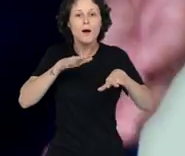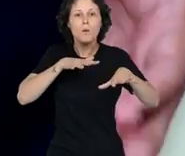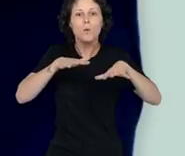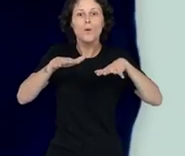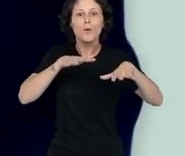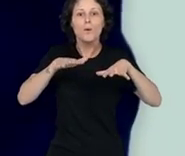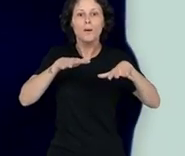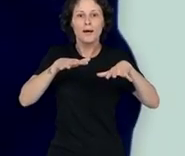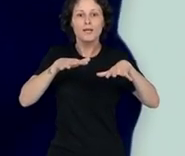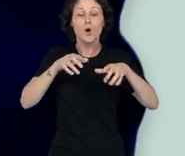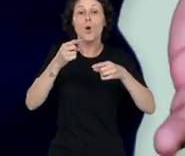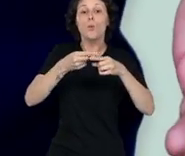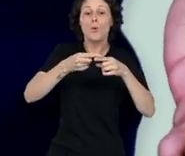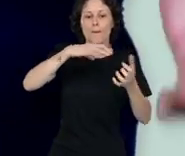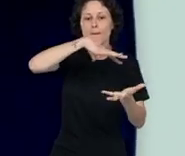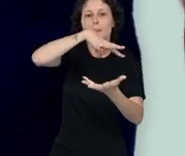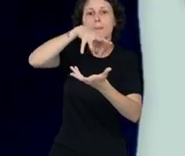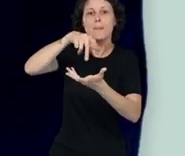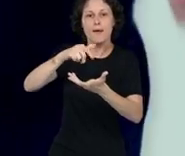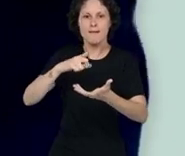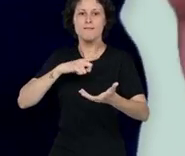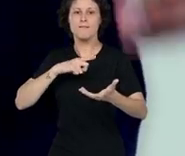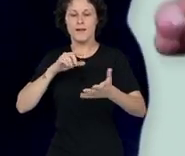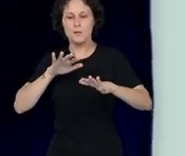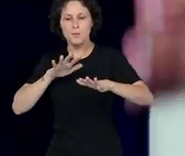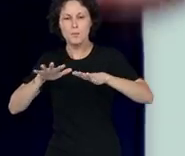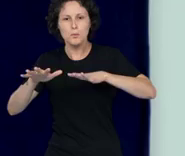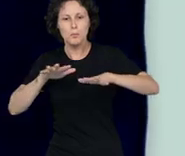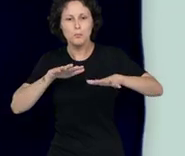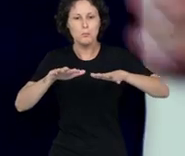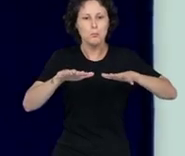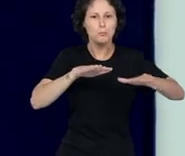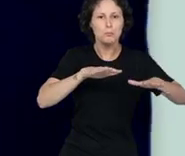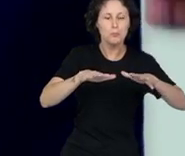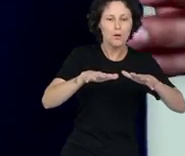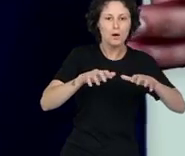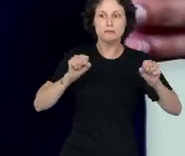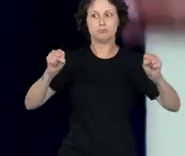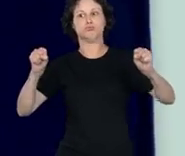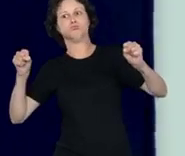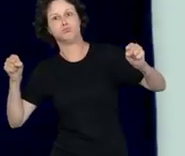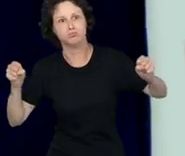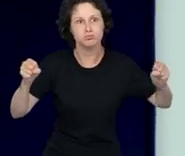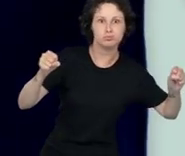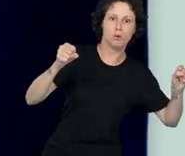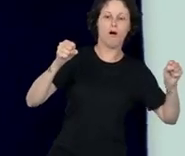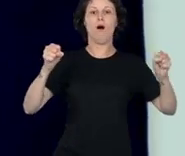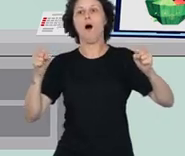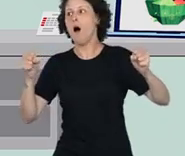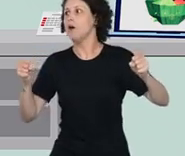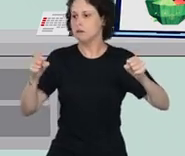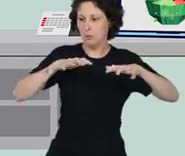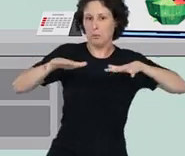movimento lateral que algumas placas fazem. Esses movimentos podem gerar atrito, causando terremotos e falhas no